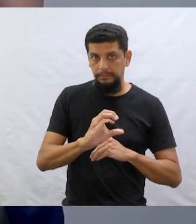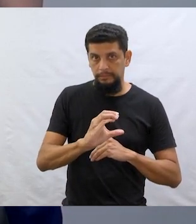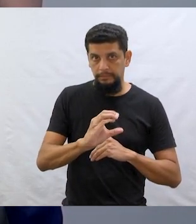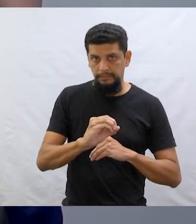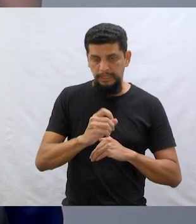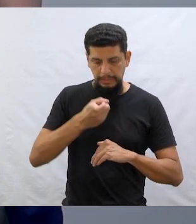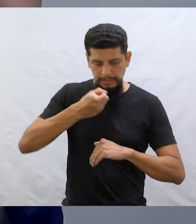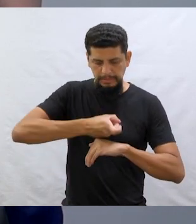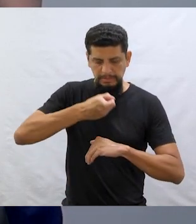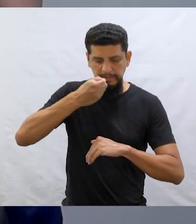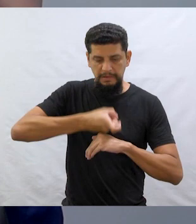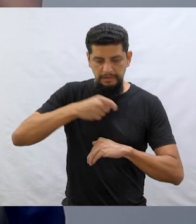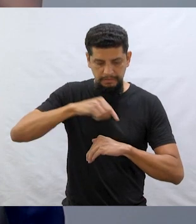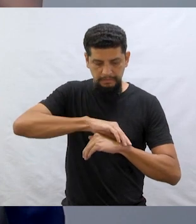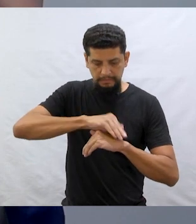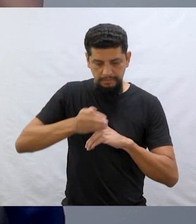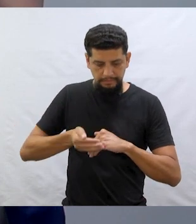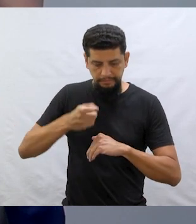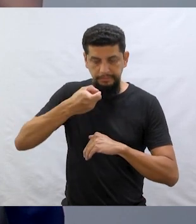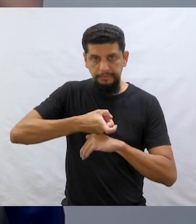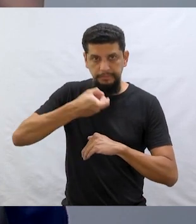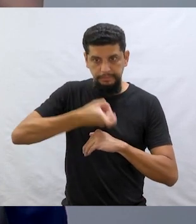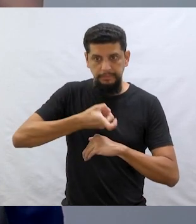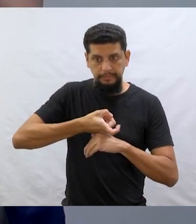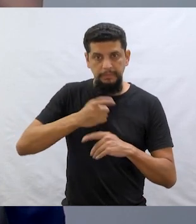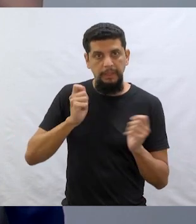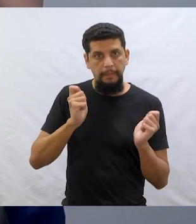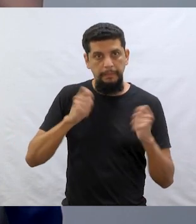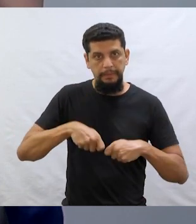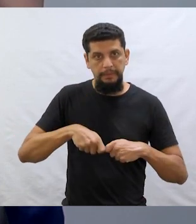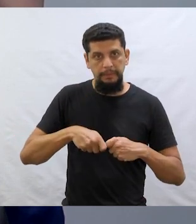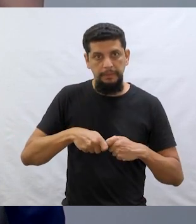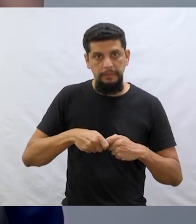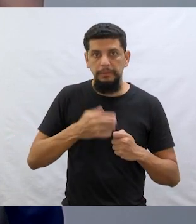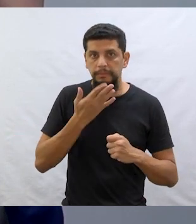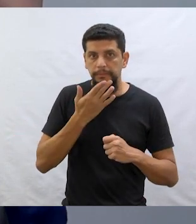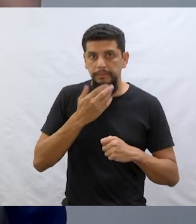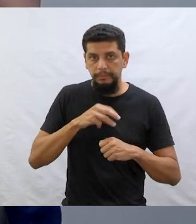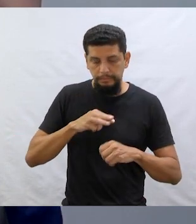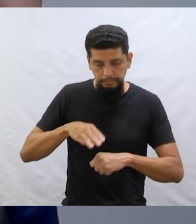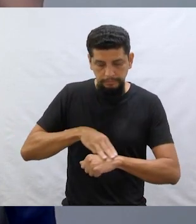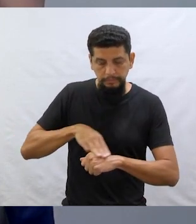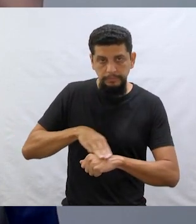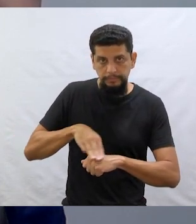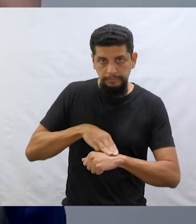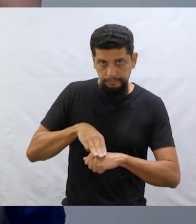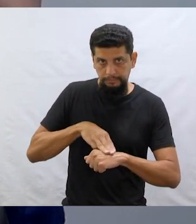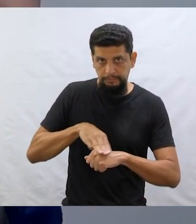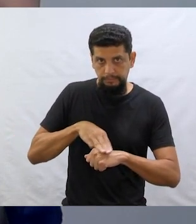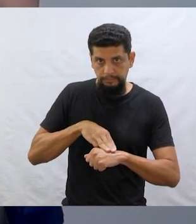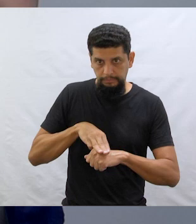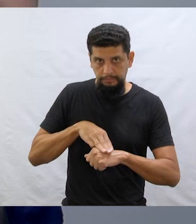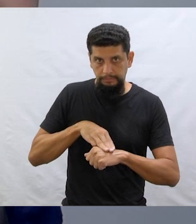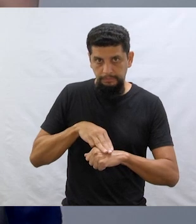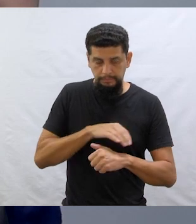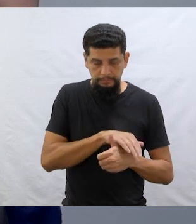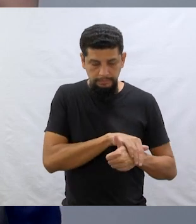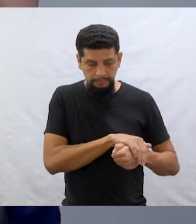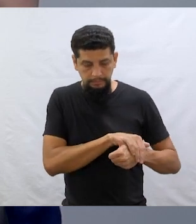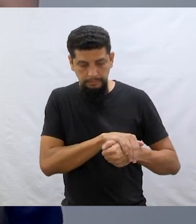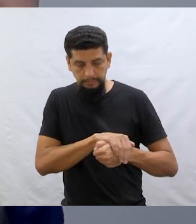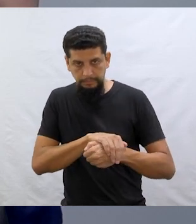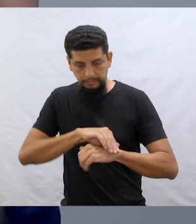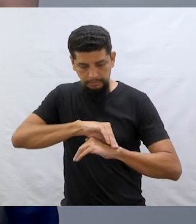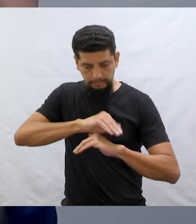ele é bem duro. E ele também pode ter, esse casco pode ser marrom, né? Tem tartaruga que tem